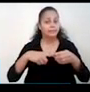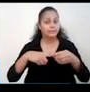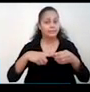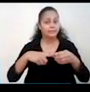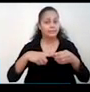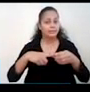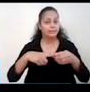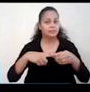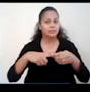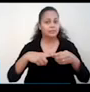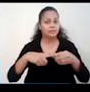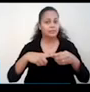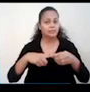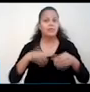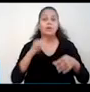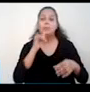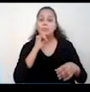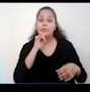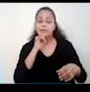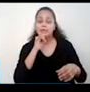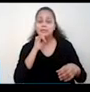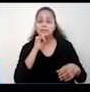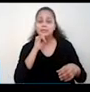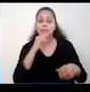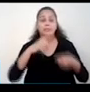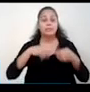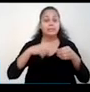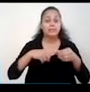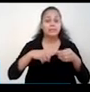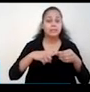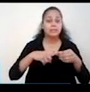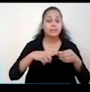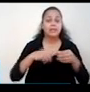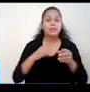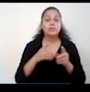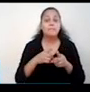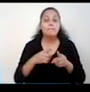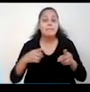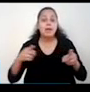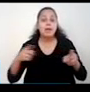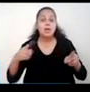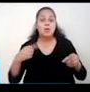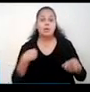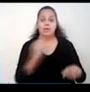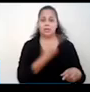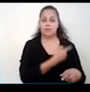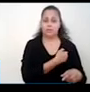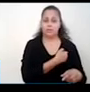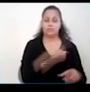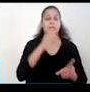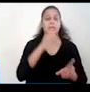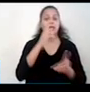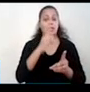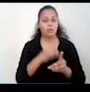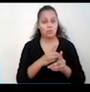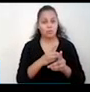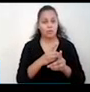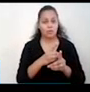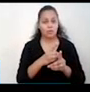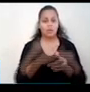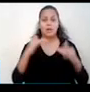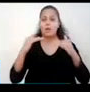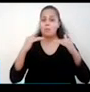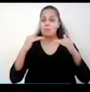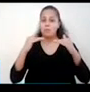gente vai em uma cidade, por exemplo, maior que a nossa, né? A gente encontra um trânsito intenso, né?